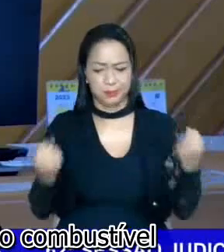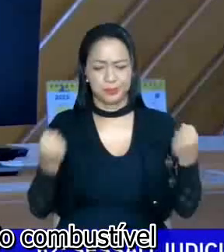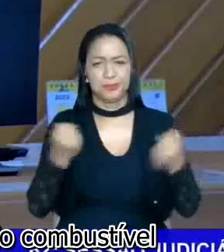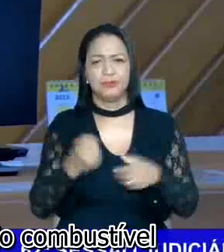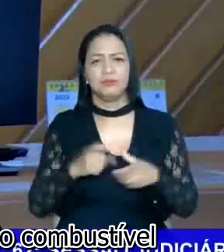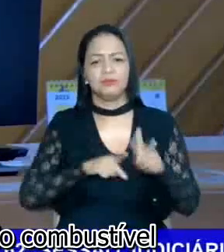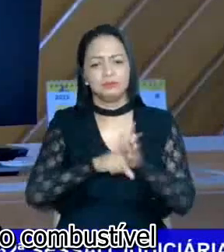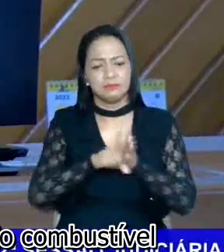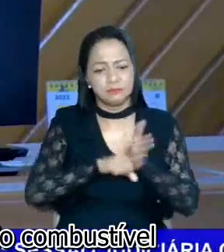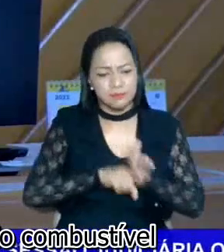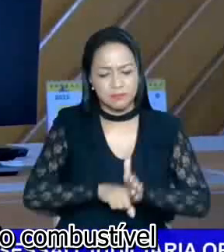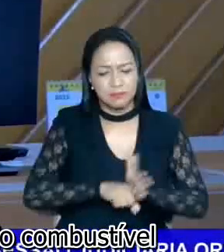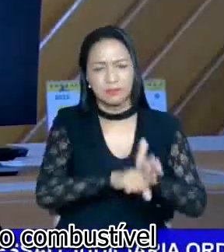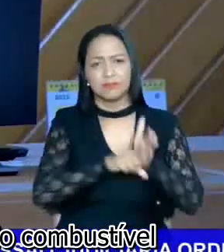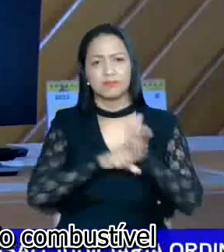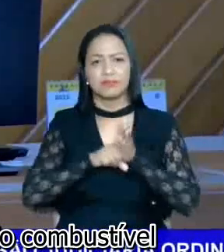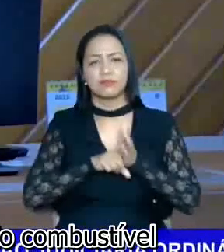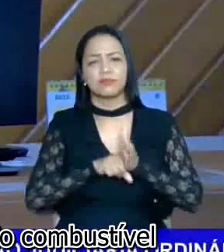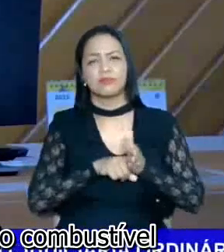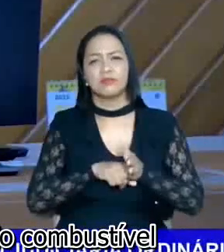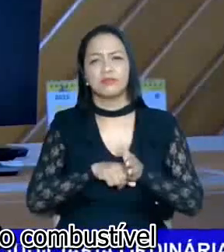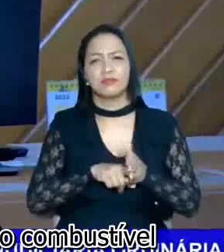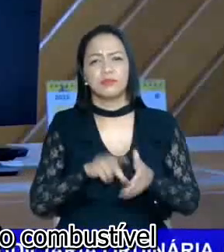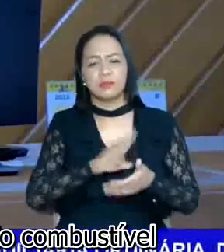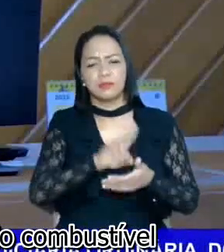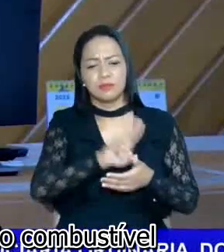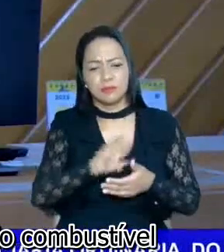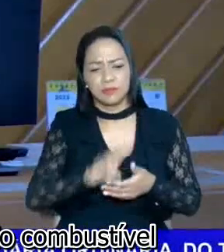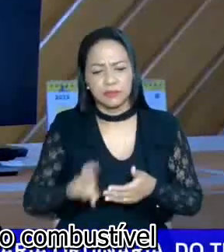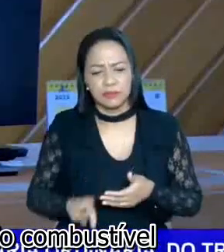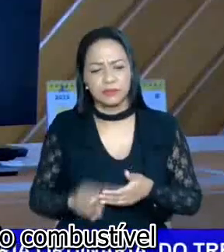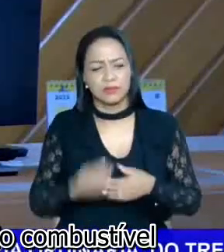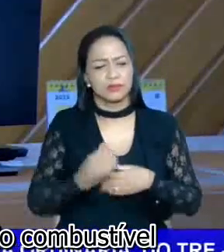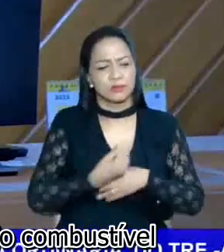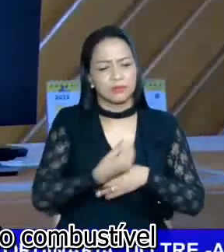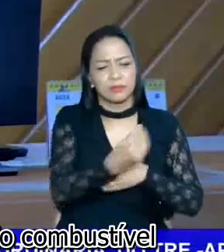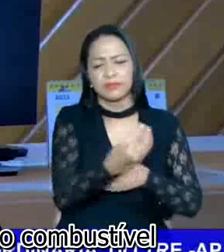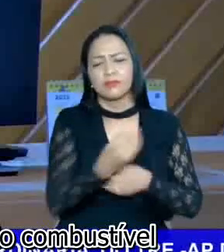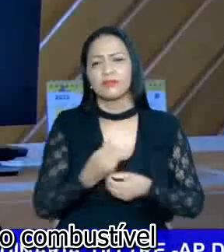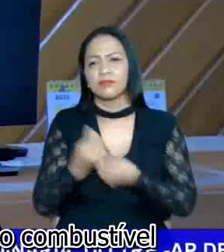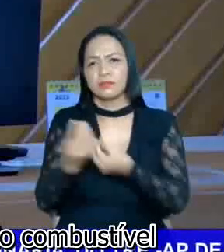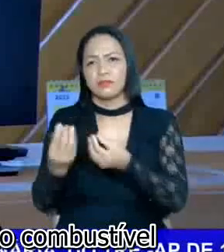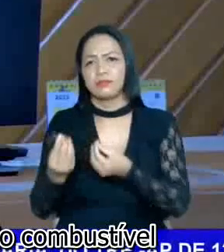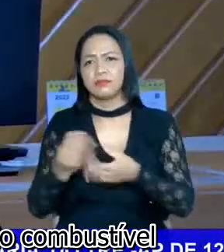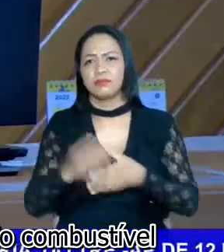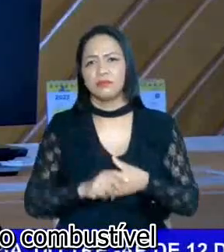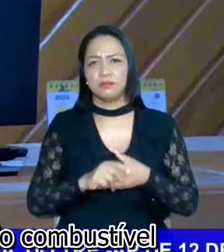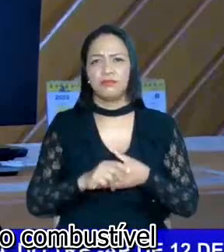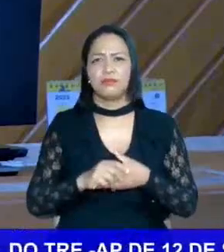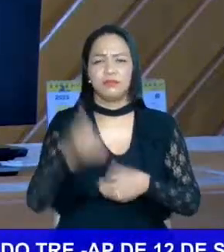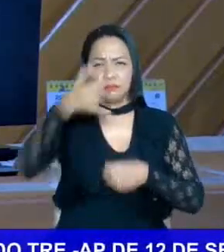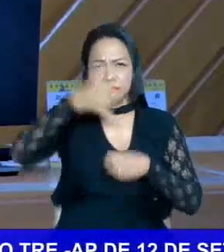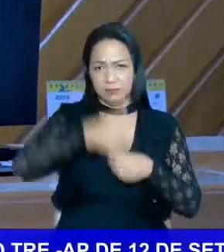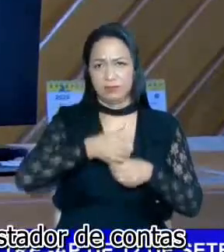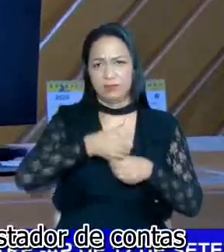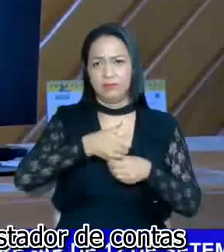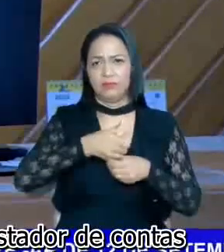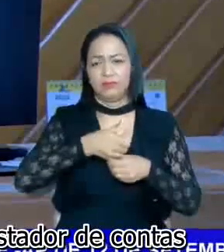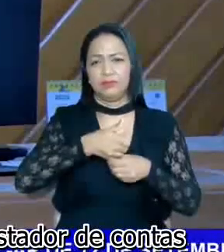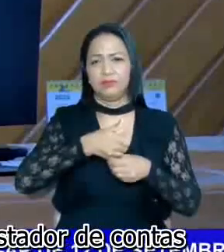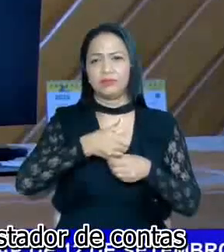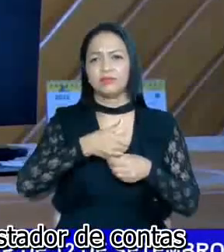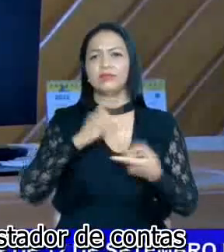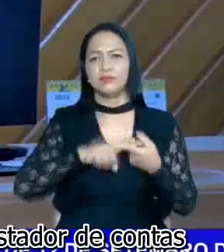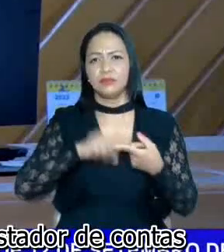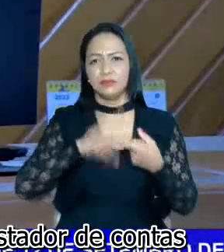a aferição de quem serão os efetivos destinatários do combustível.